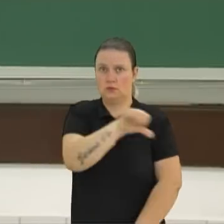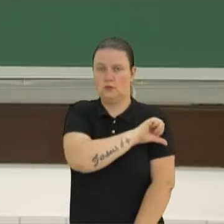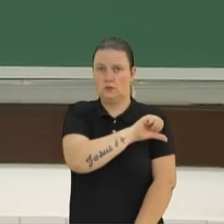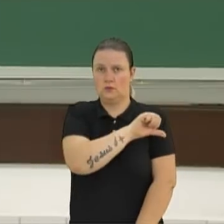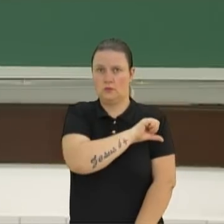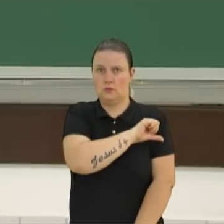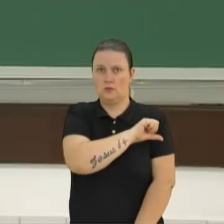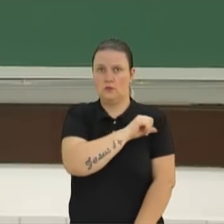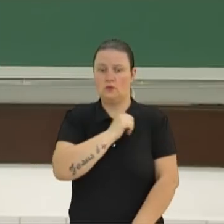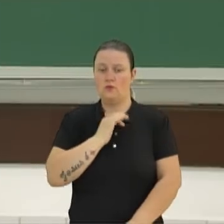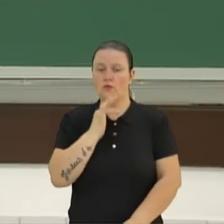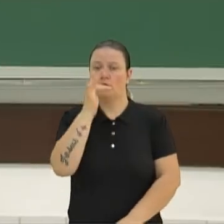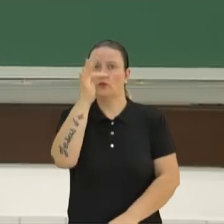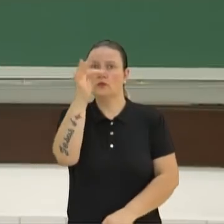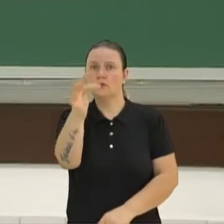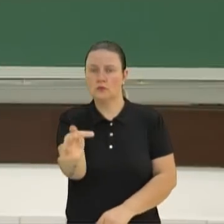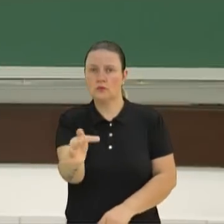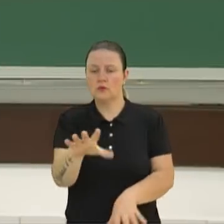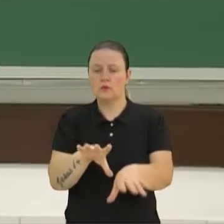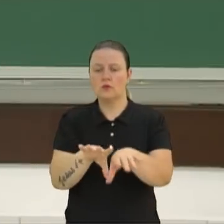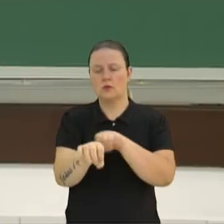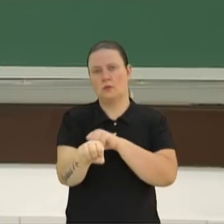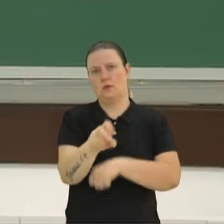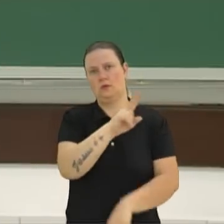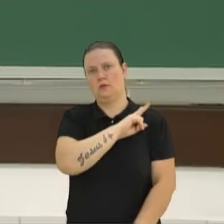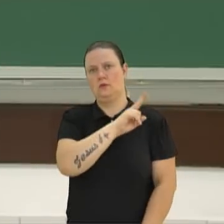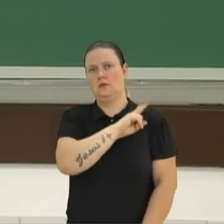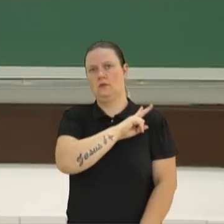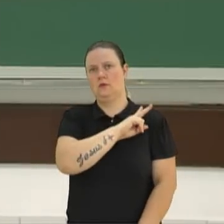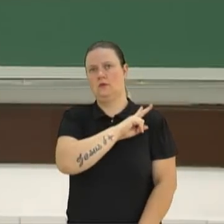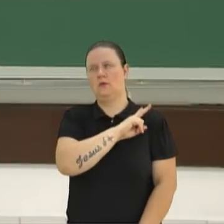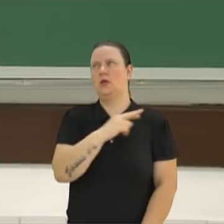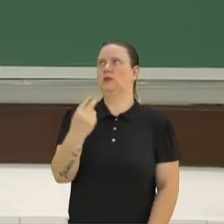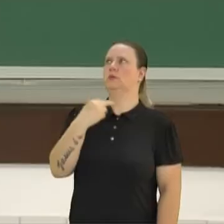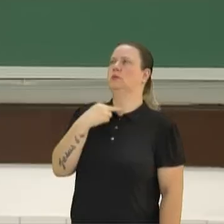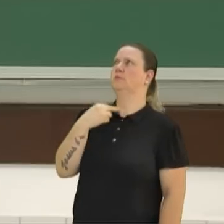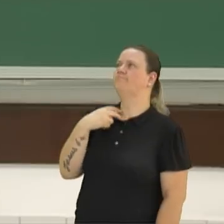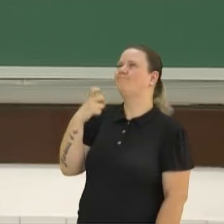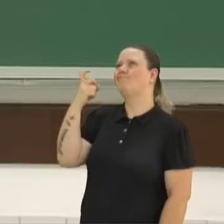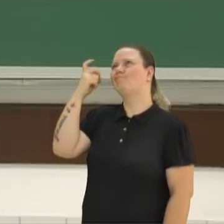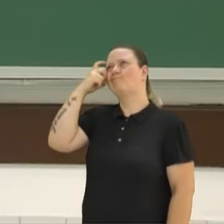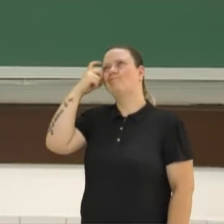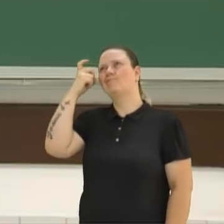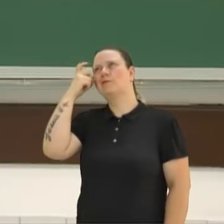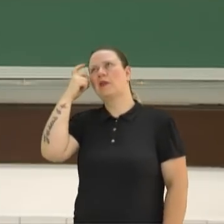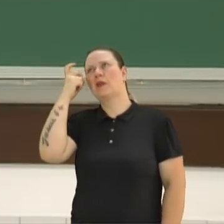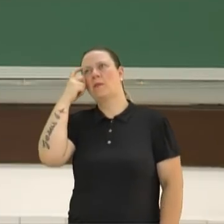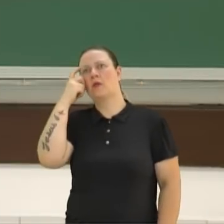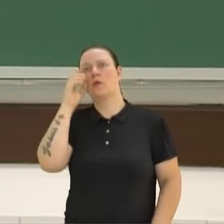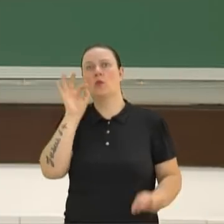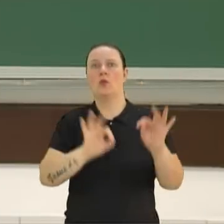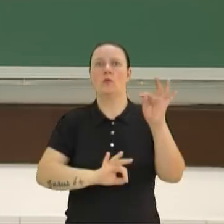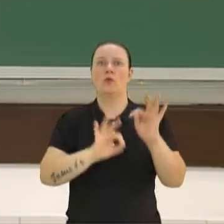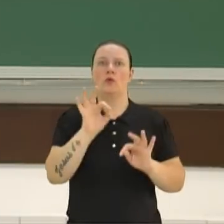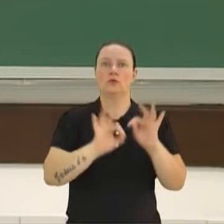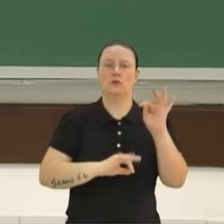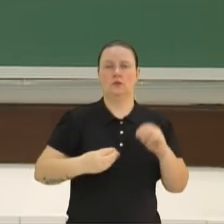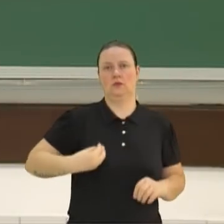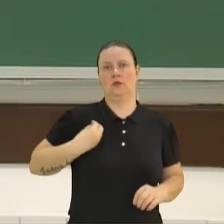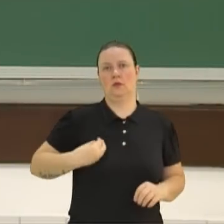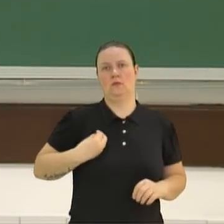aí completando a educação básica. Não dá para ficar pensando num projeto de vida daqui a 3